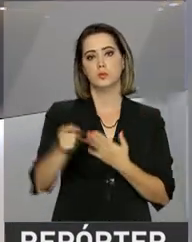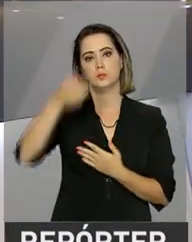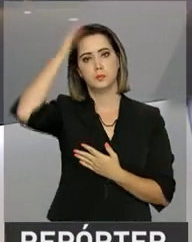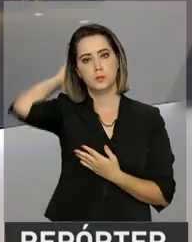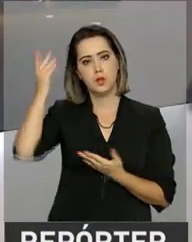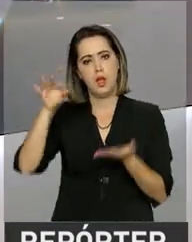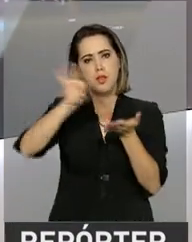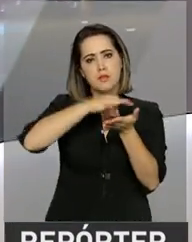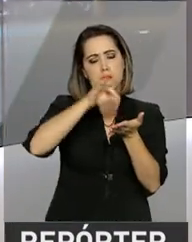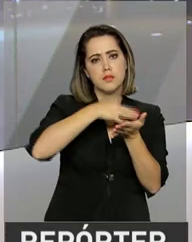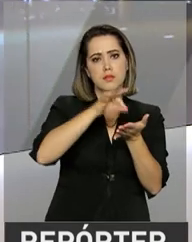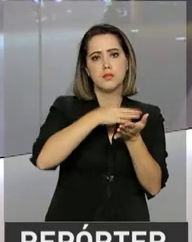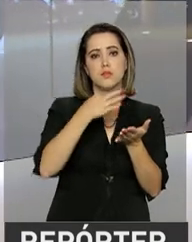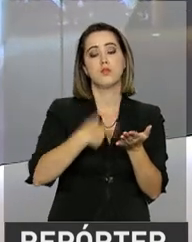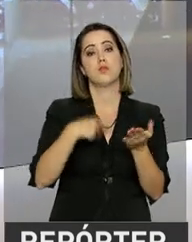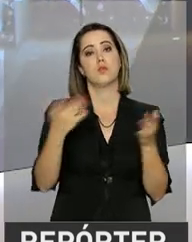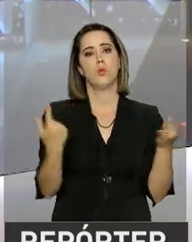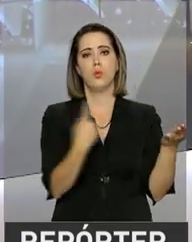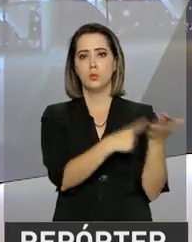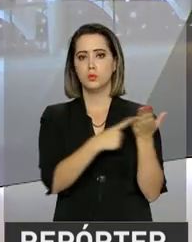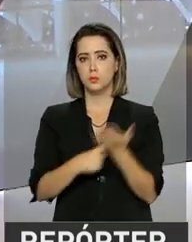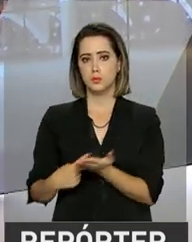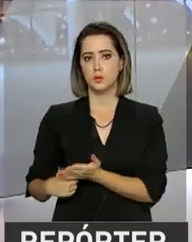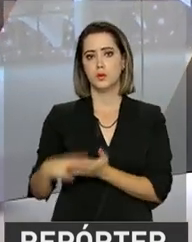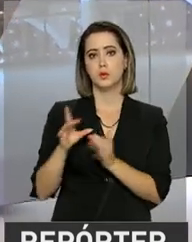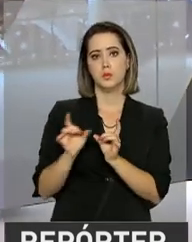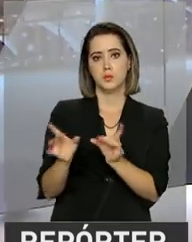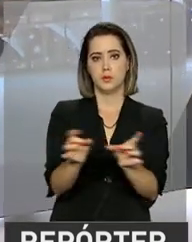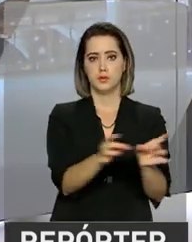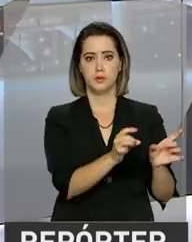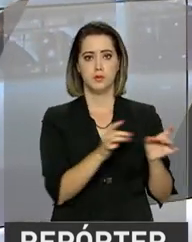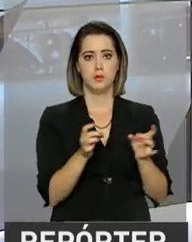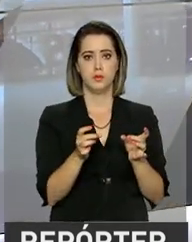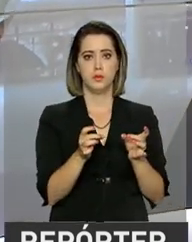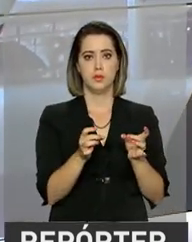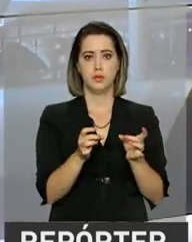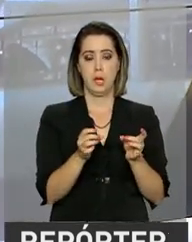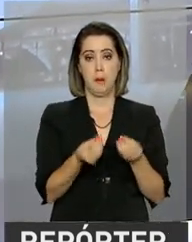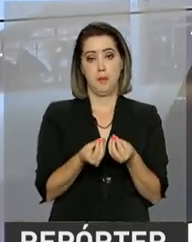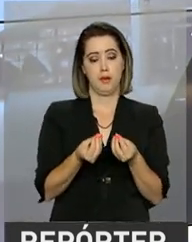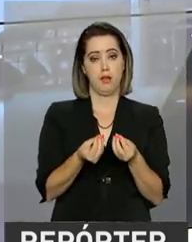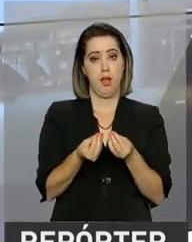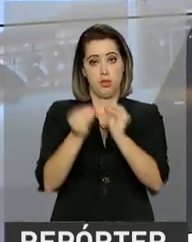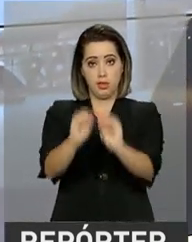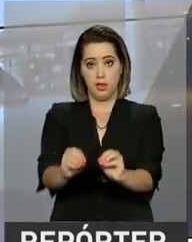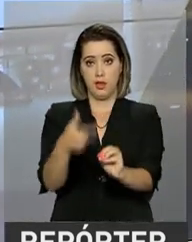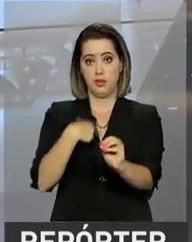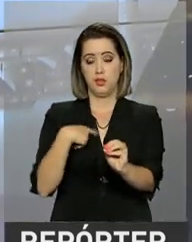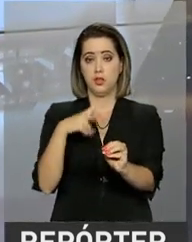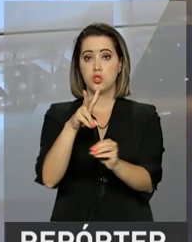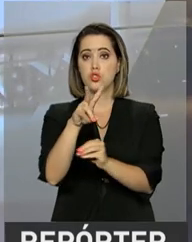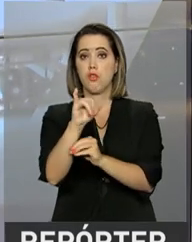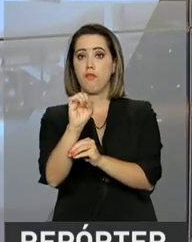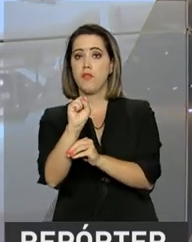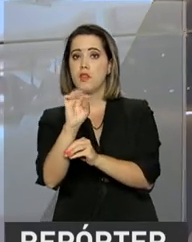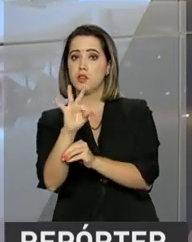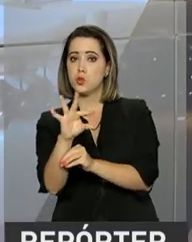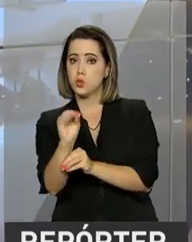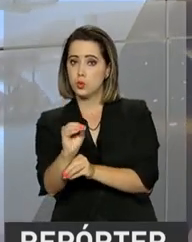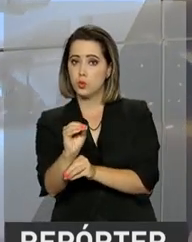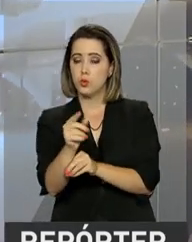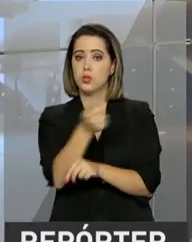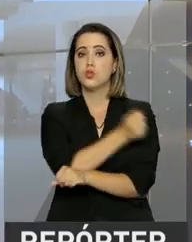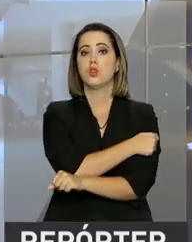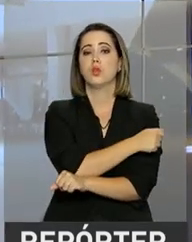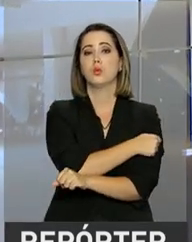presidente Michel Temer assinou a ratificação de um acordo para a concessão de visto aos estudantes da CPLP, a comunidade dos